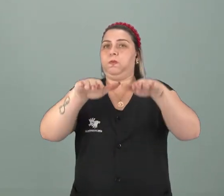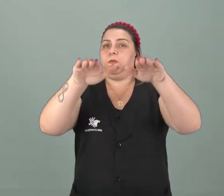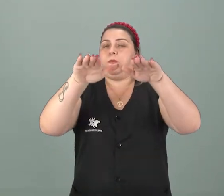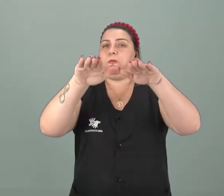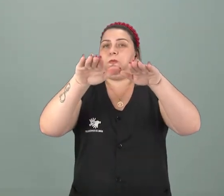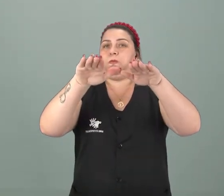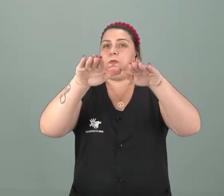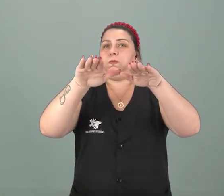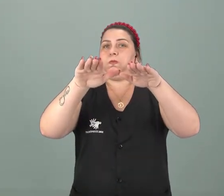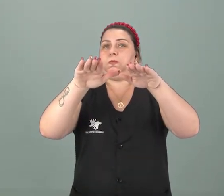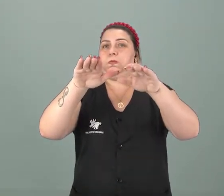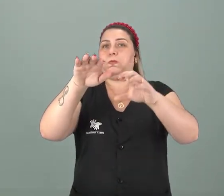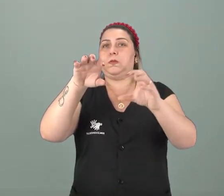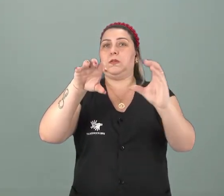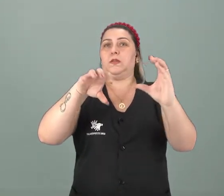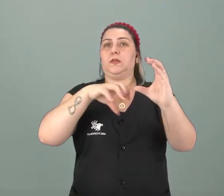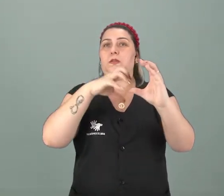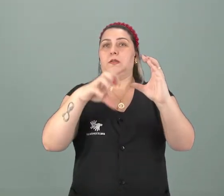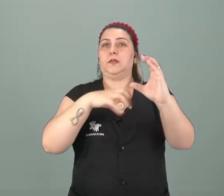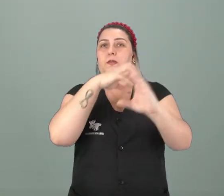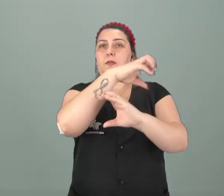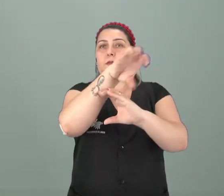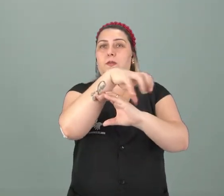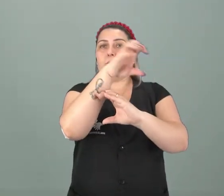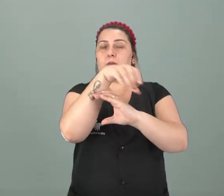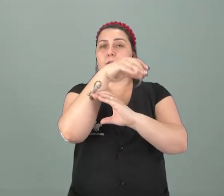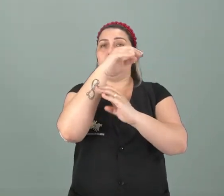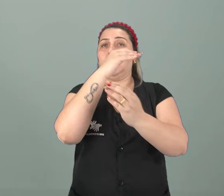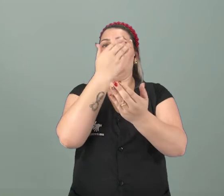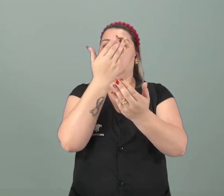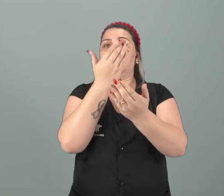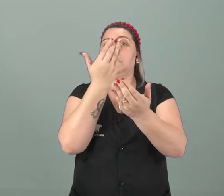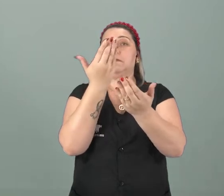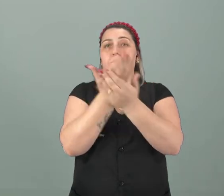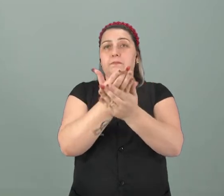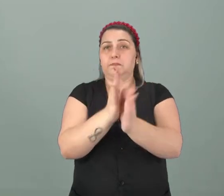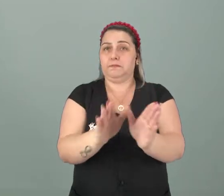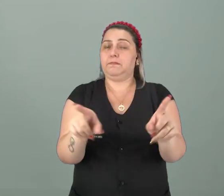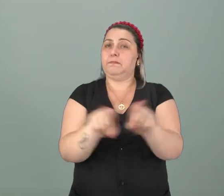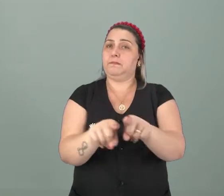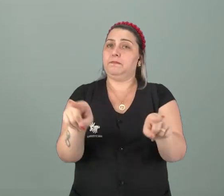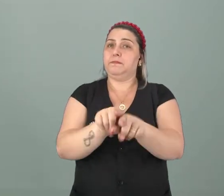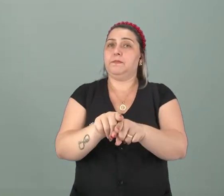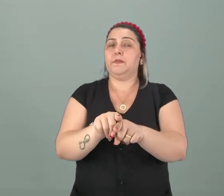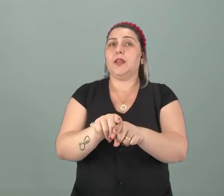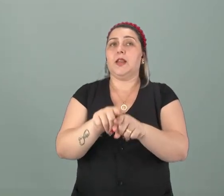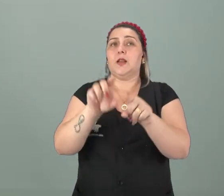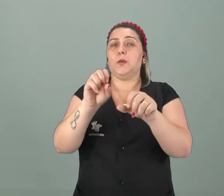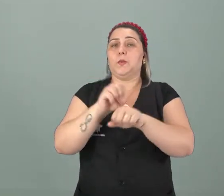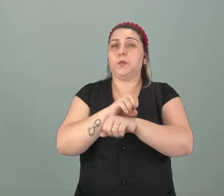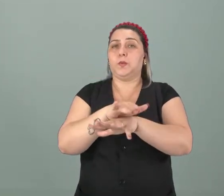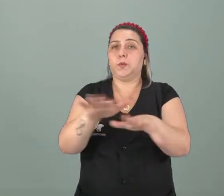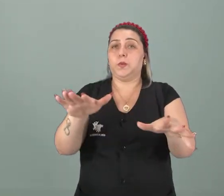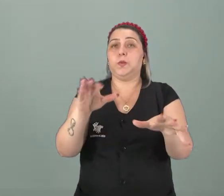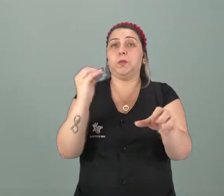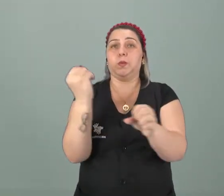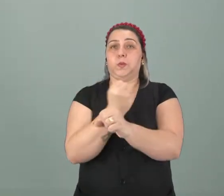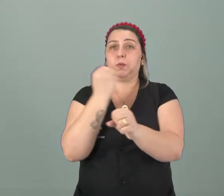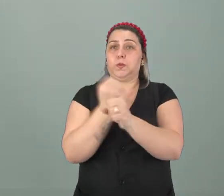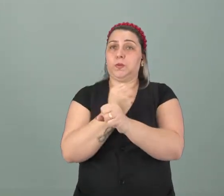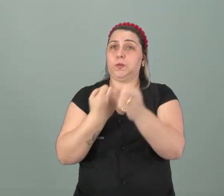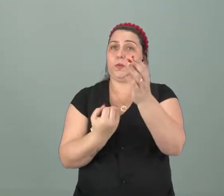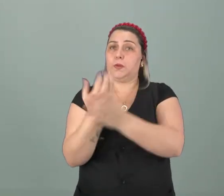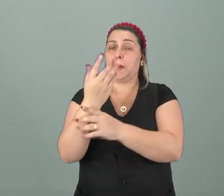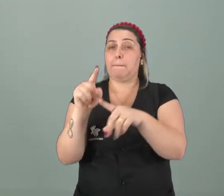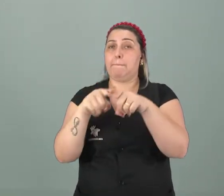fauna e flora, né, animais e plantas. Então, é um impacto ambiental. Tá? Então, a energia hidrelétrica ela não lança poluentes durante o seu processo de